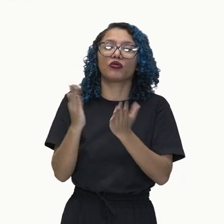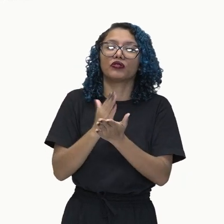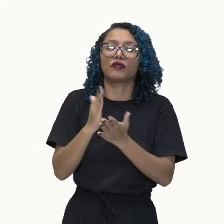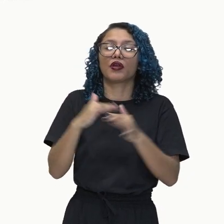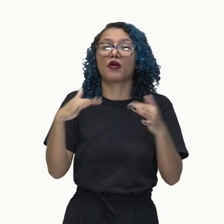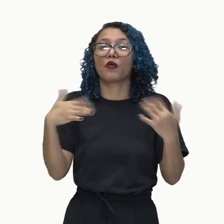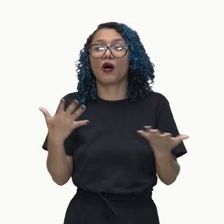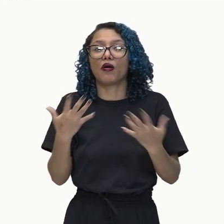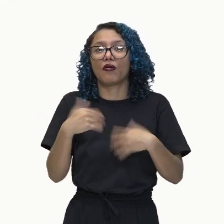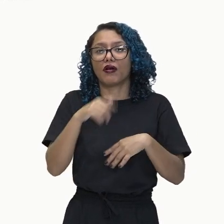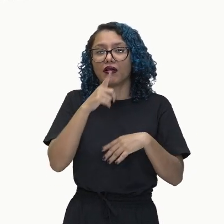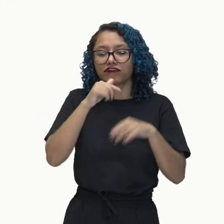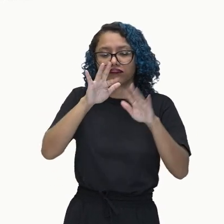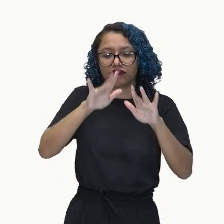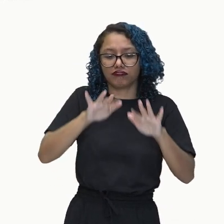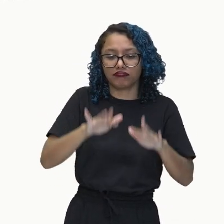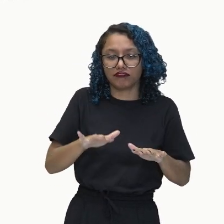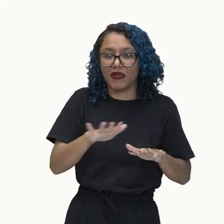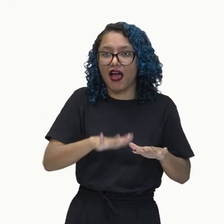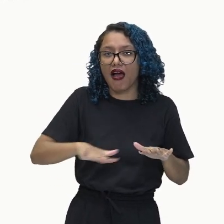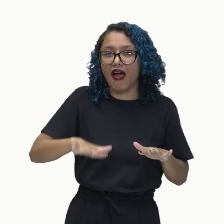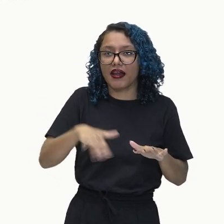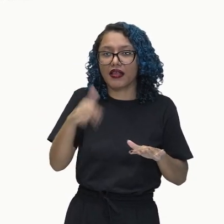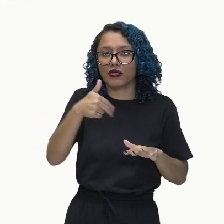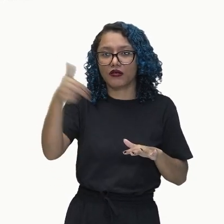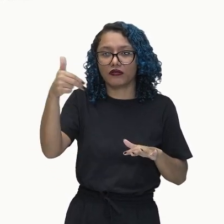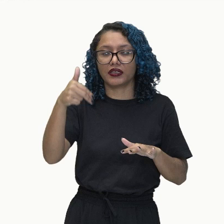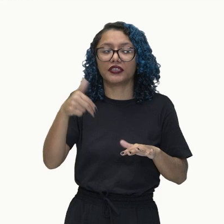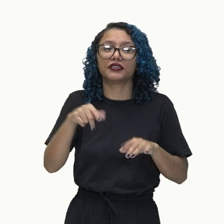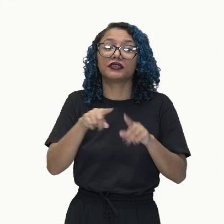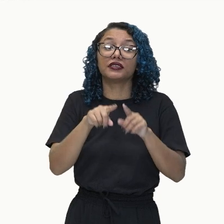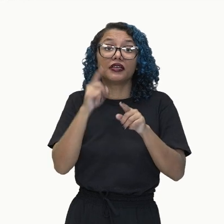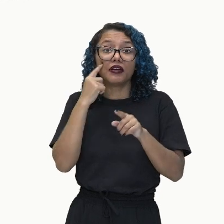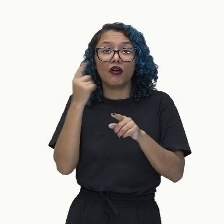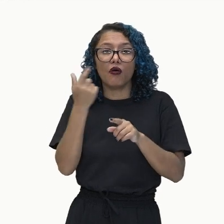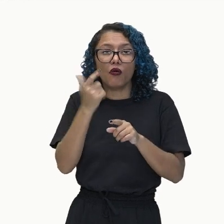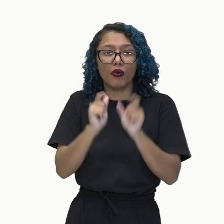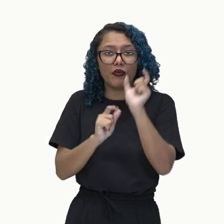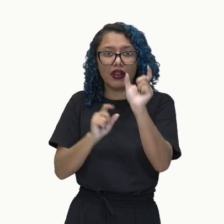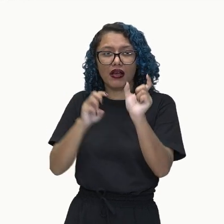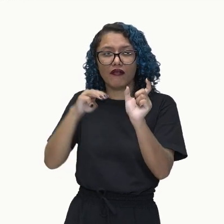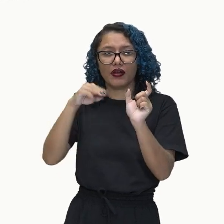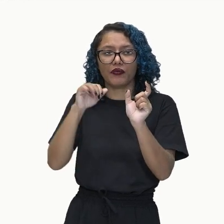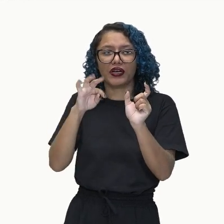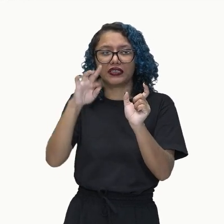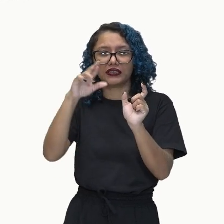estou vendo esse elemento aqui, revela a maestria, que é basicamente uma opinião.